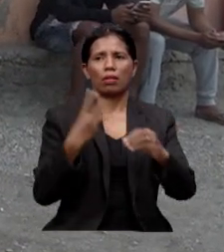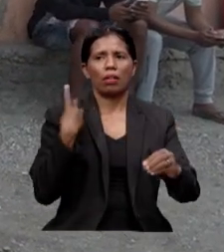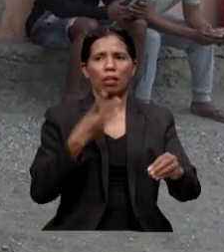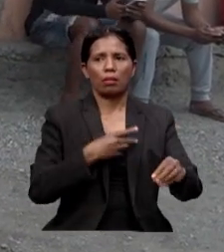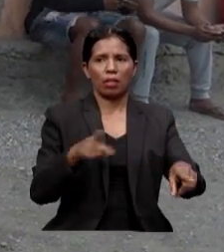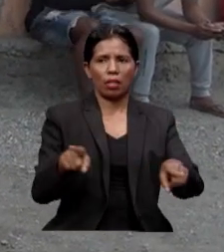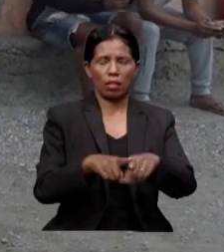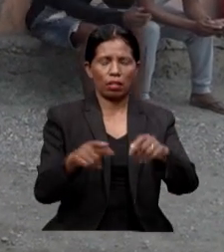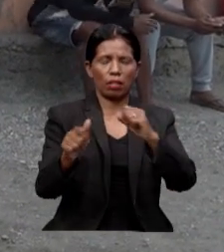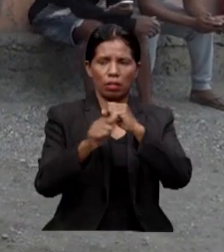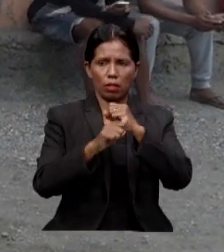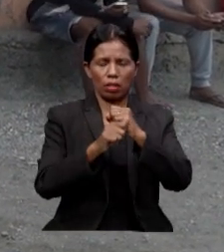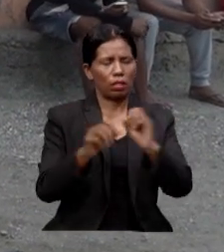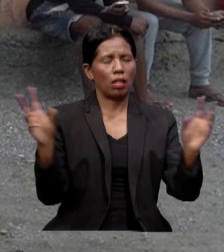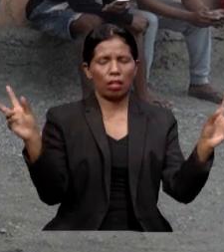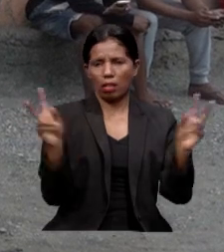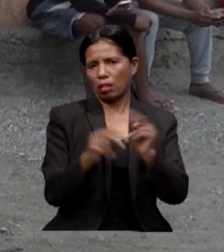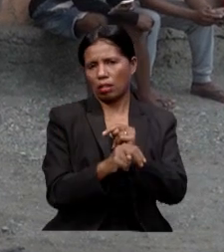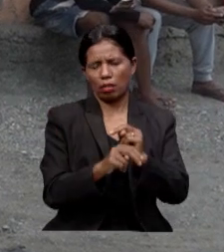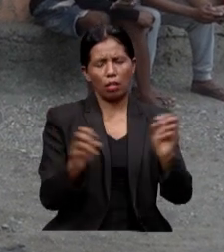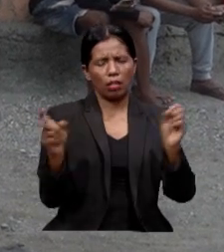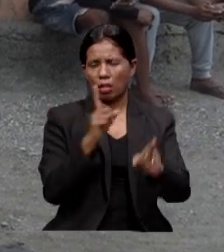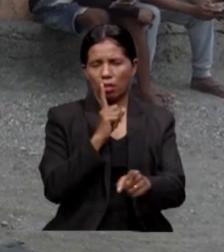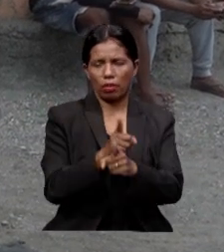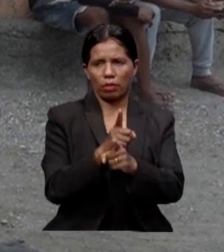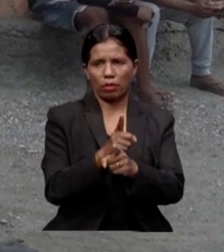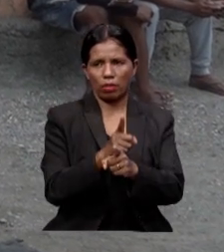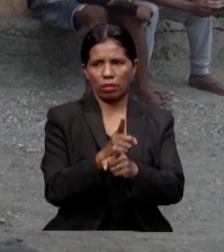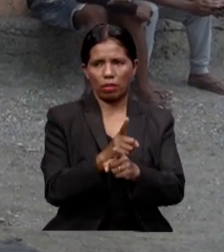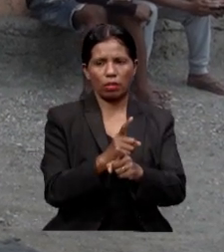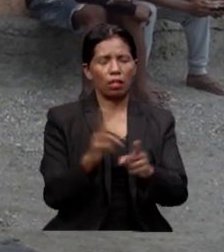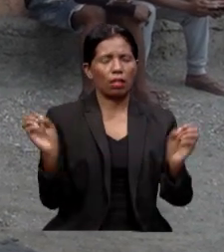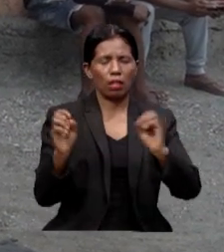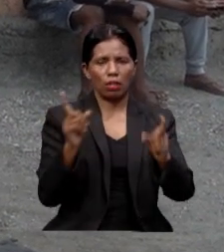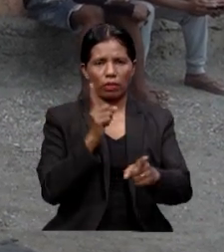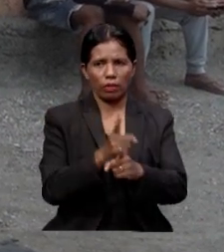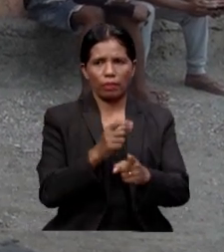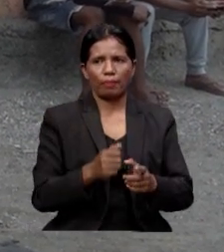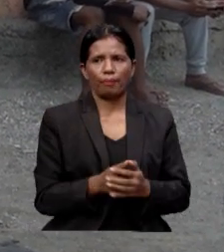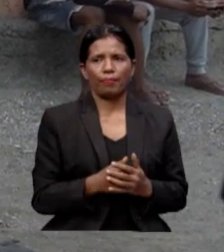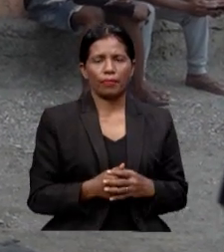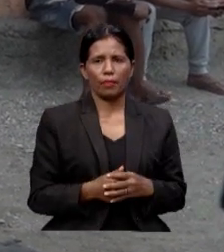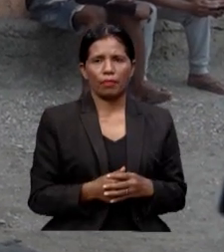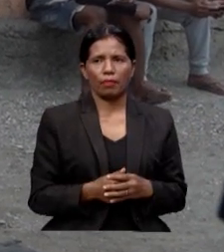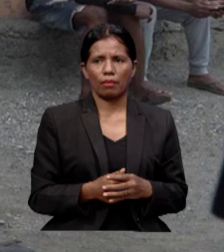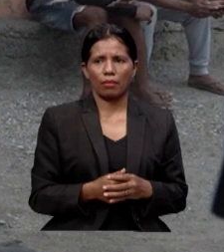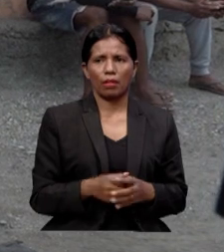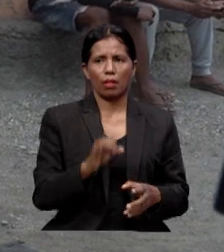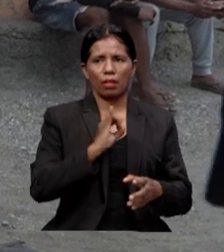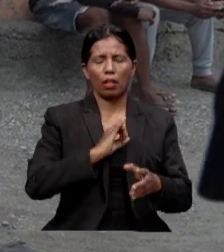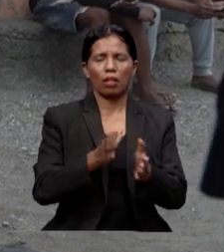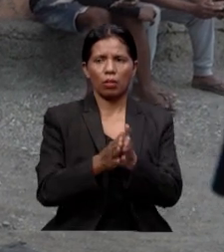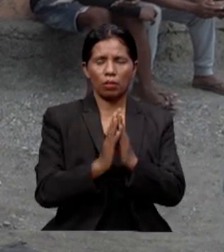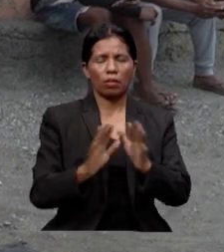sou autor principal. Lá não é injusto, não é incorreto. Da maneira que eu sou membro do